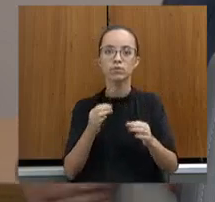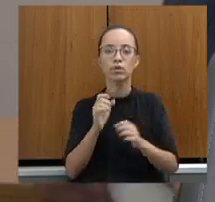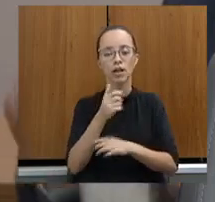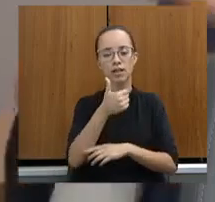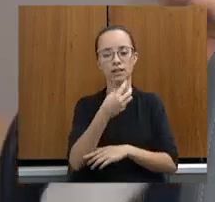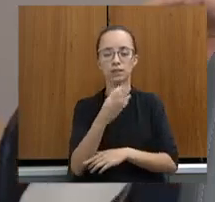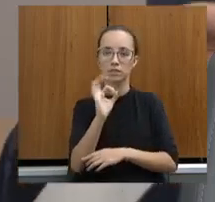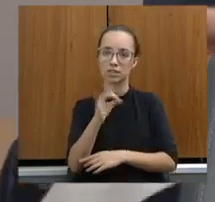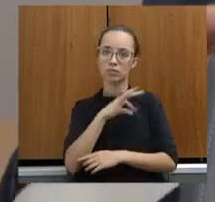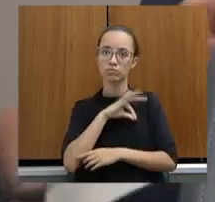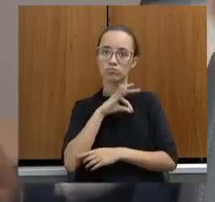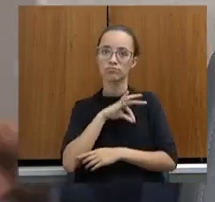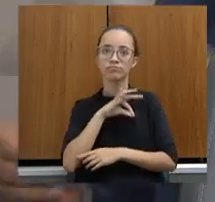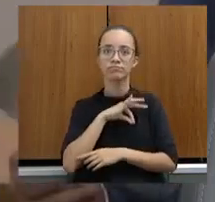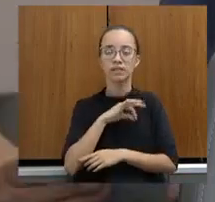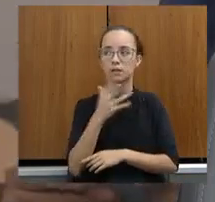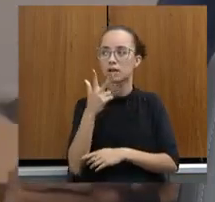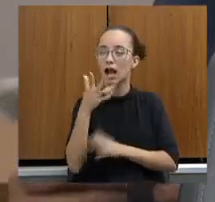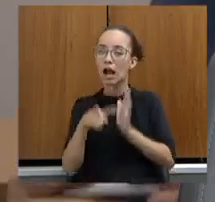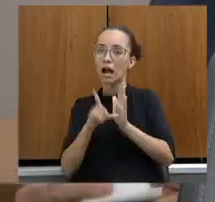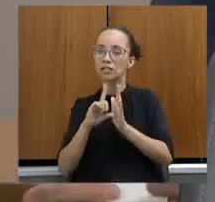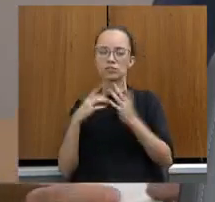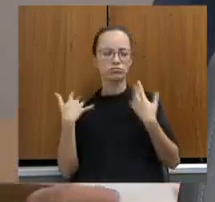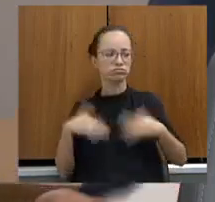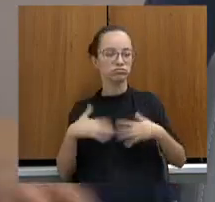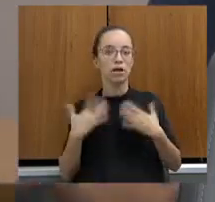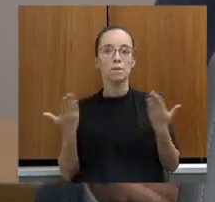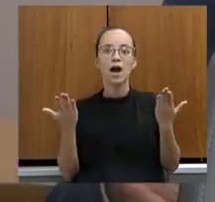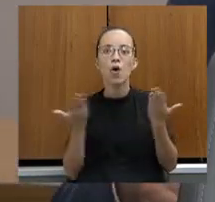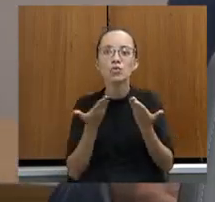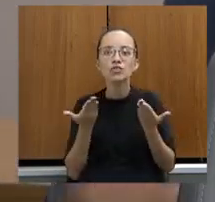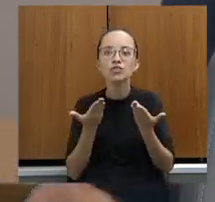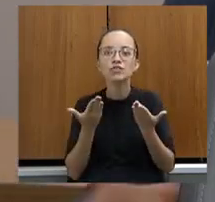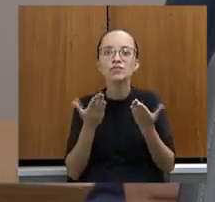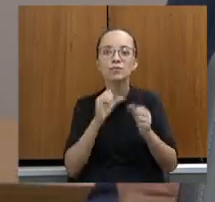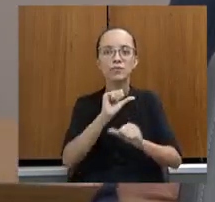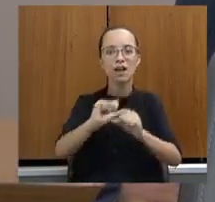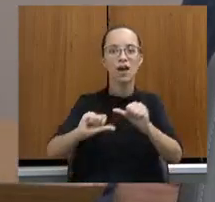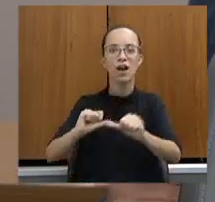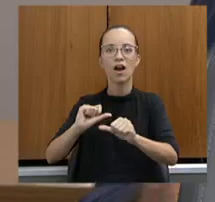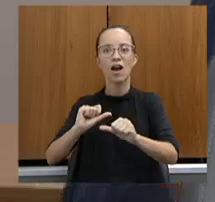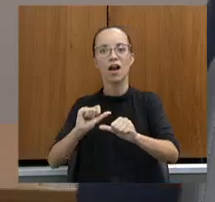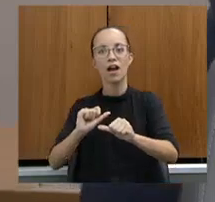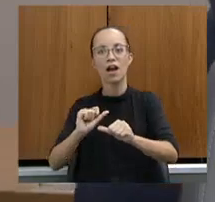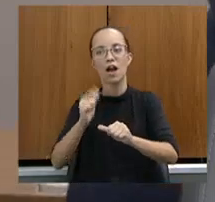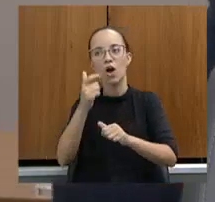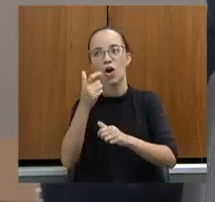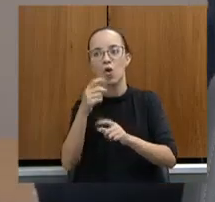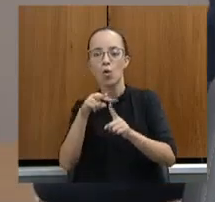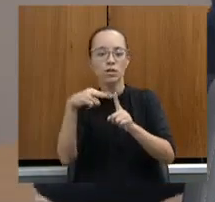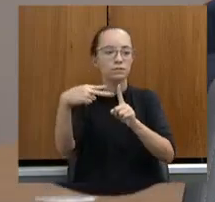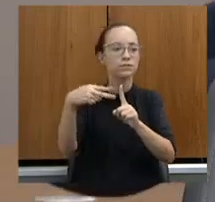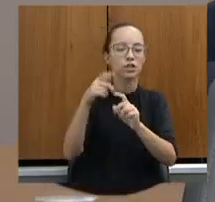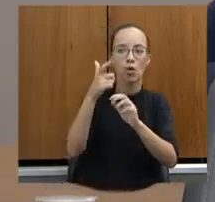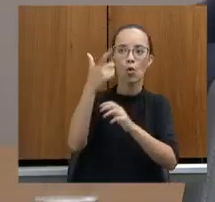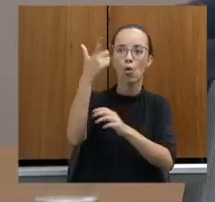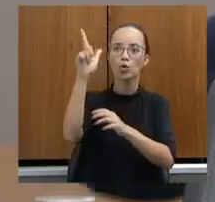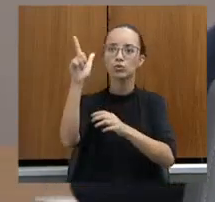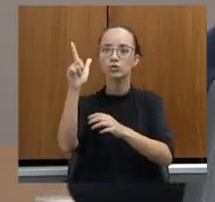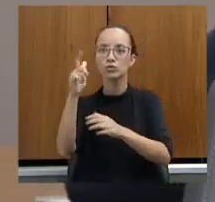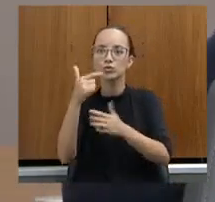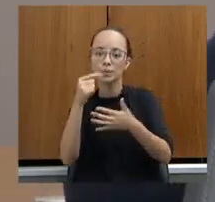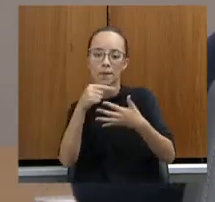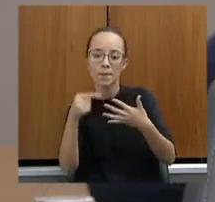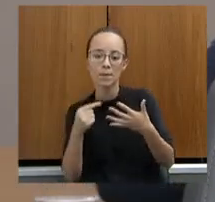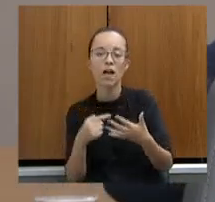o décimo terceiro já era um a quase uma assombração e hoje estamos falando de outros assuntos de outras cobranças de outras perspectivas né mas sabendo